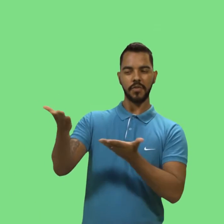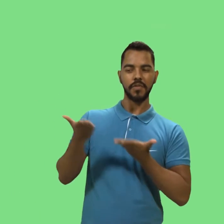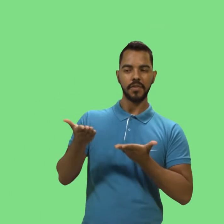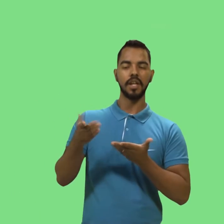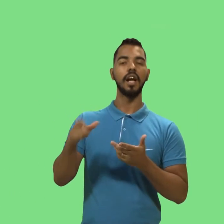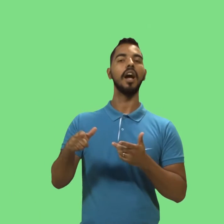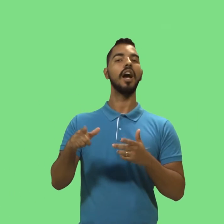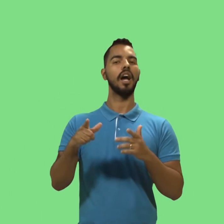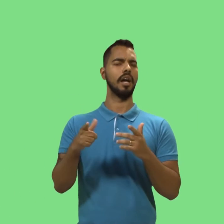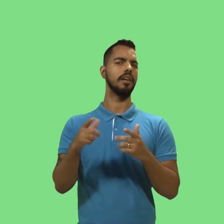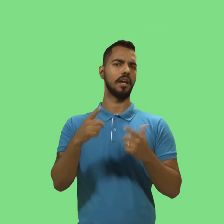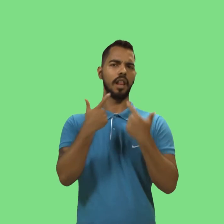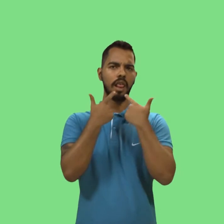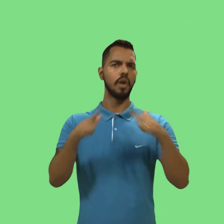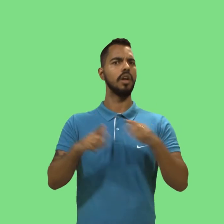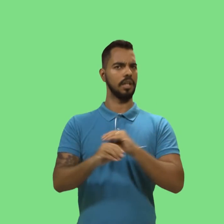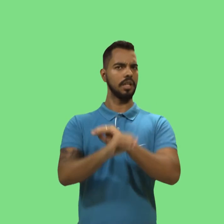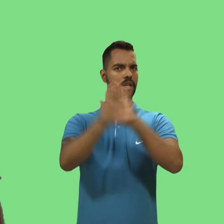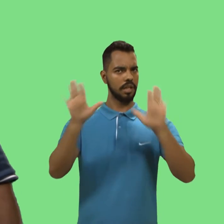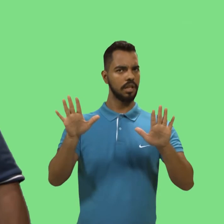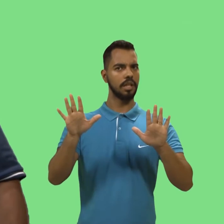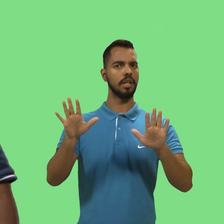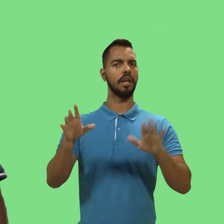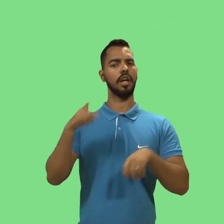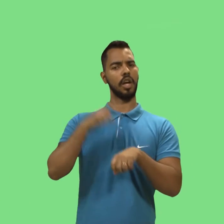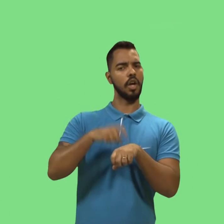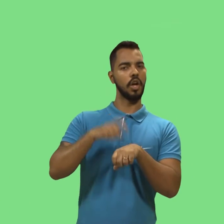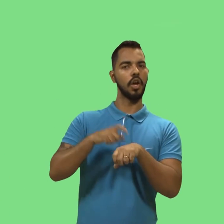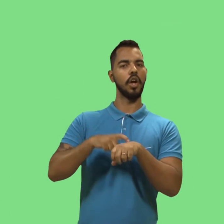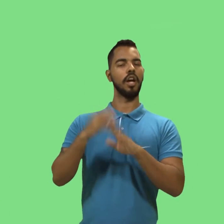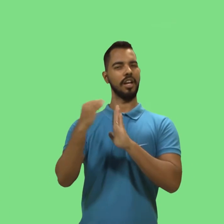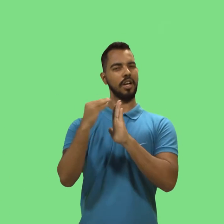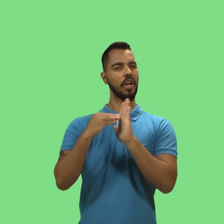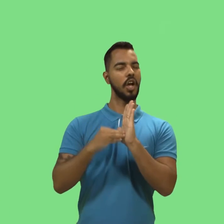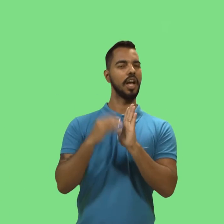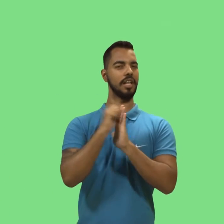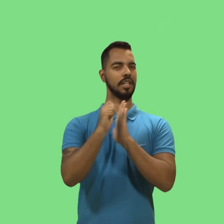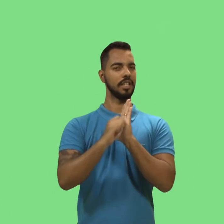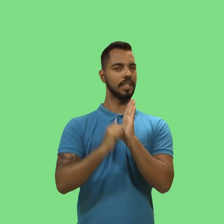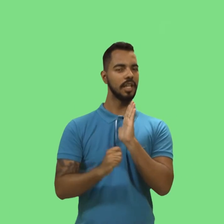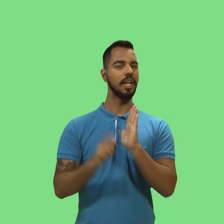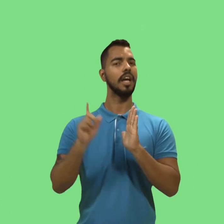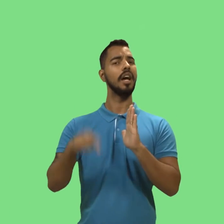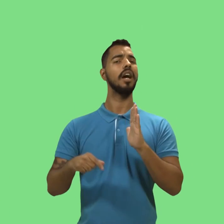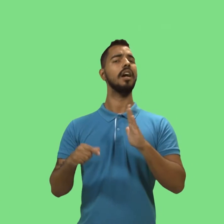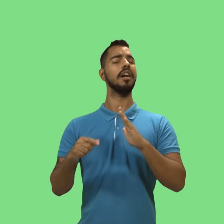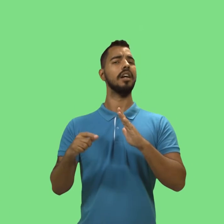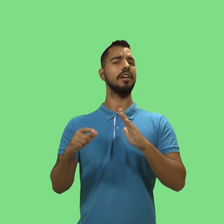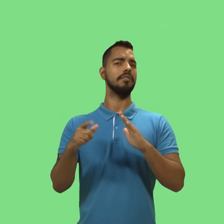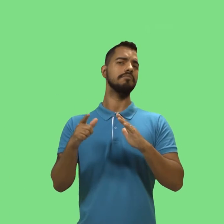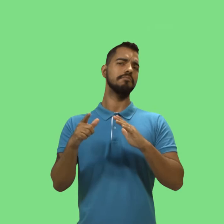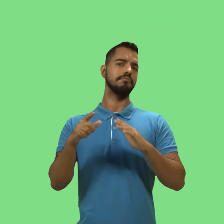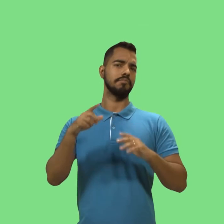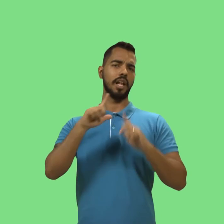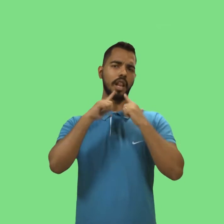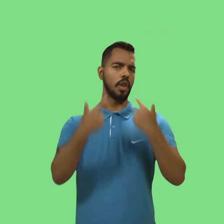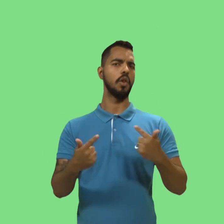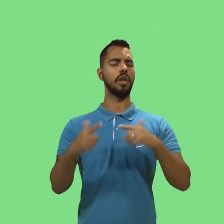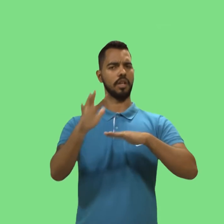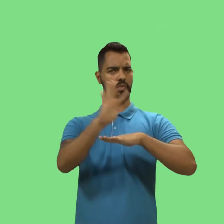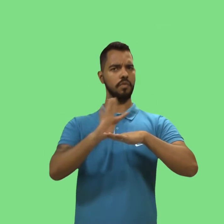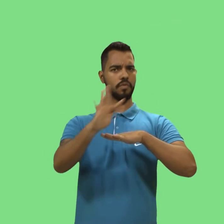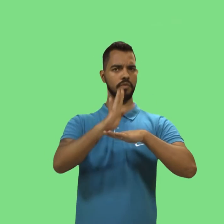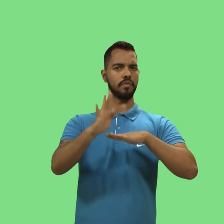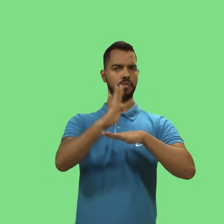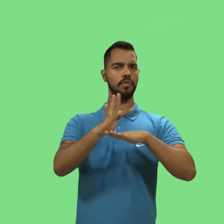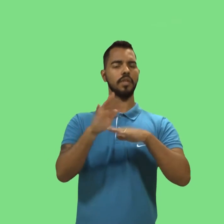utilizada para a redação do texto. Precisamos estar atentos quanto à redação do convite, que deve apresentar uma linguagem adequada à norma culta